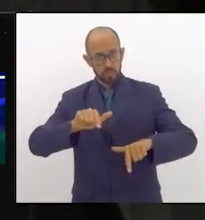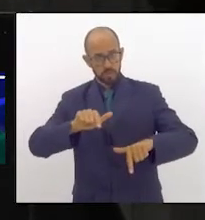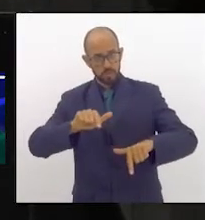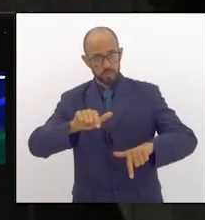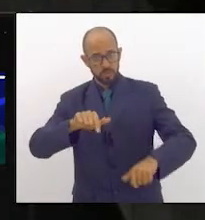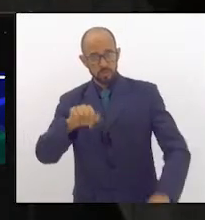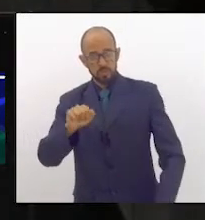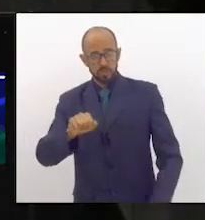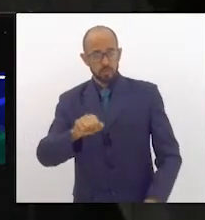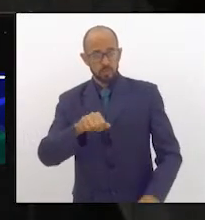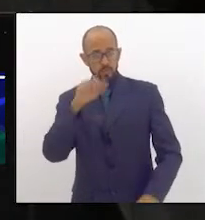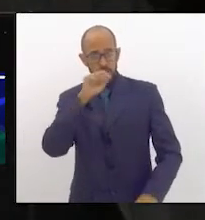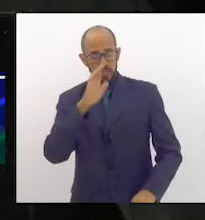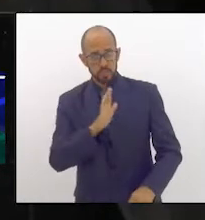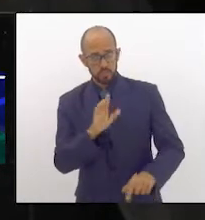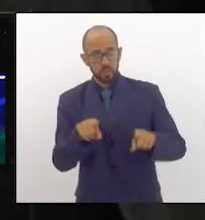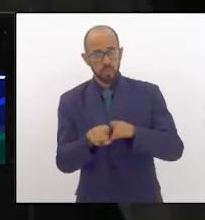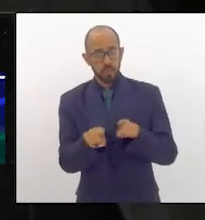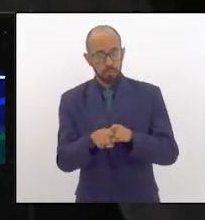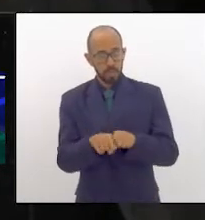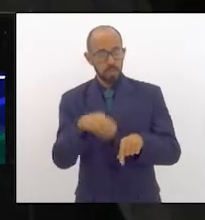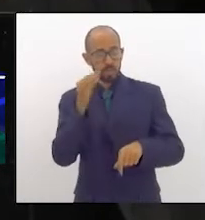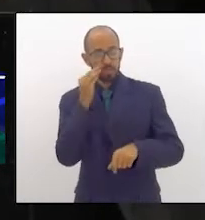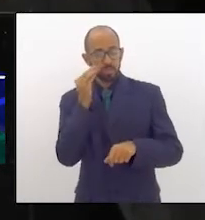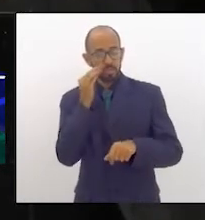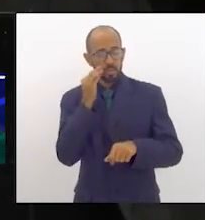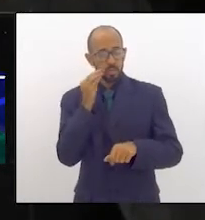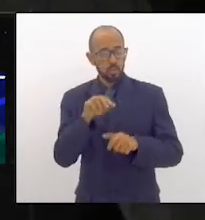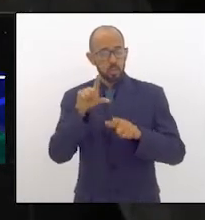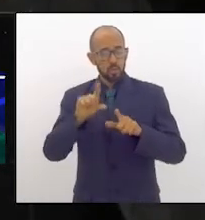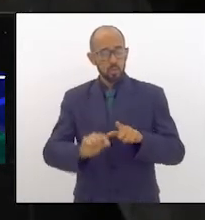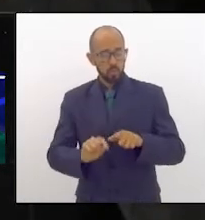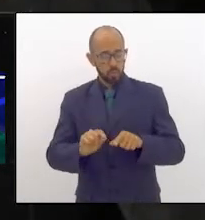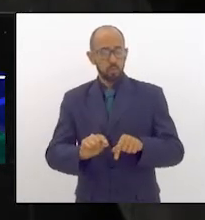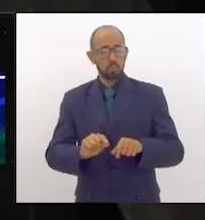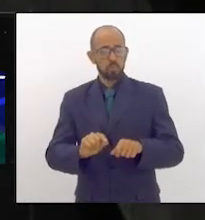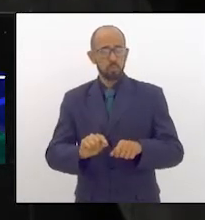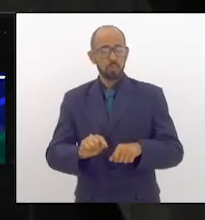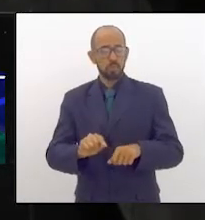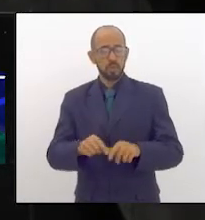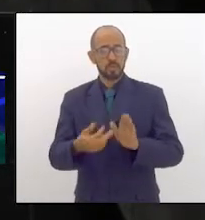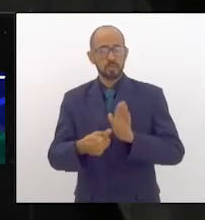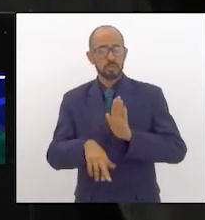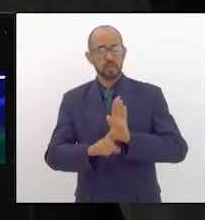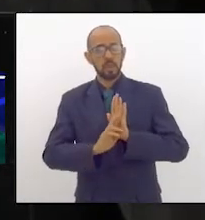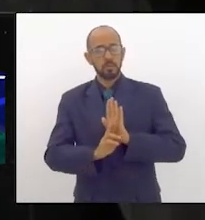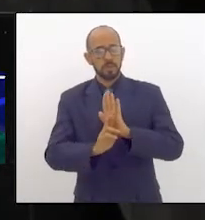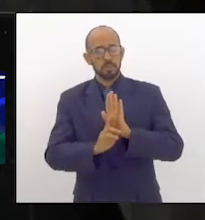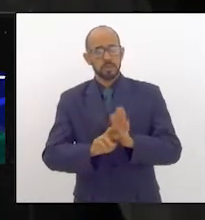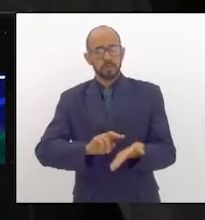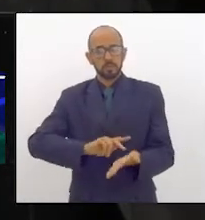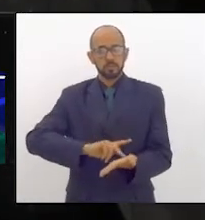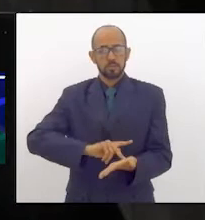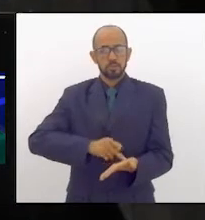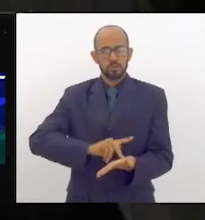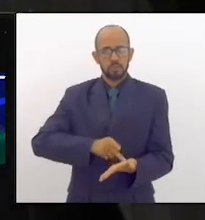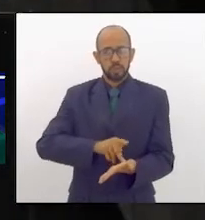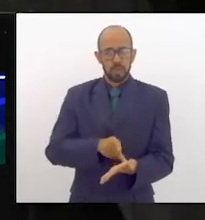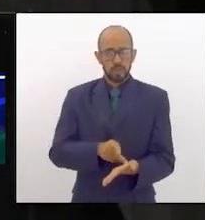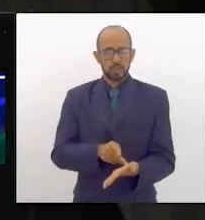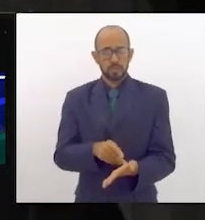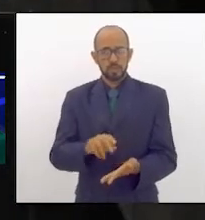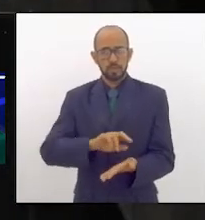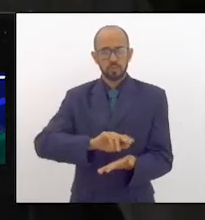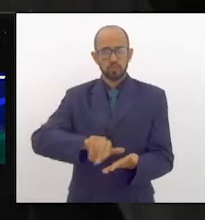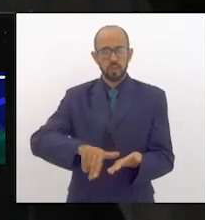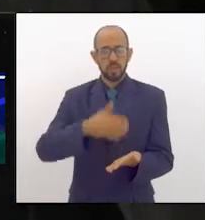tentou se suprimir ao máximo as margens de manobra de atuação é das representações sindicais das diferentes